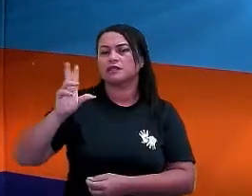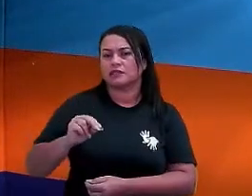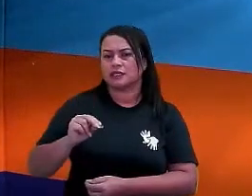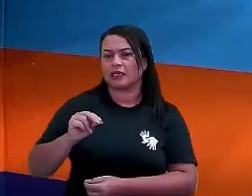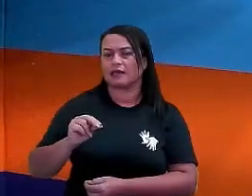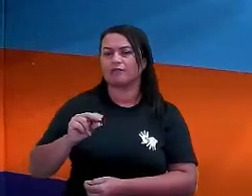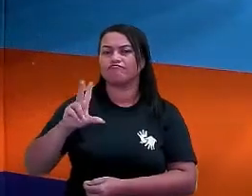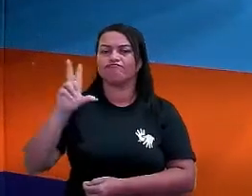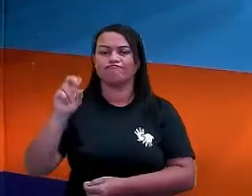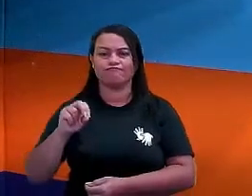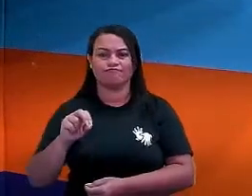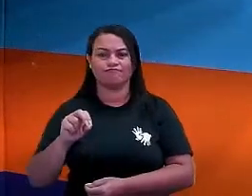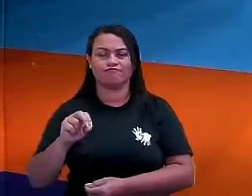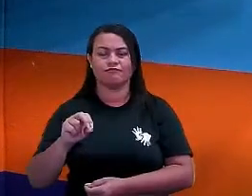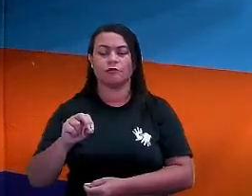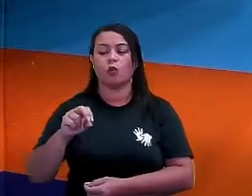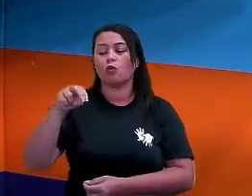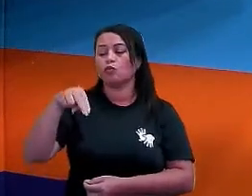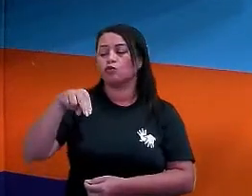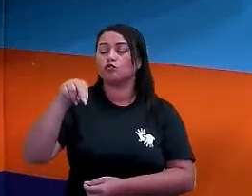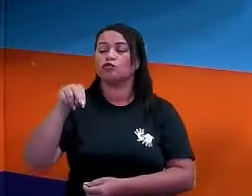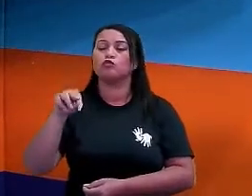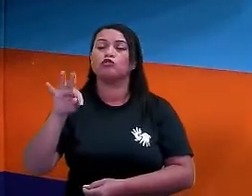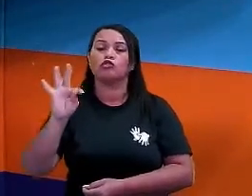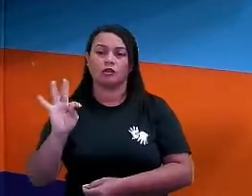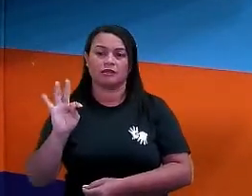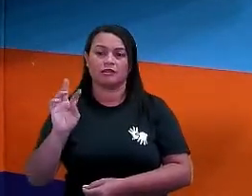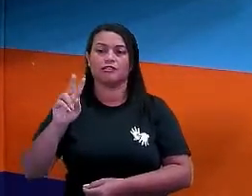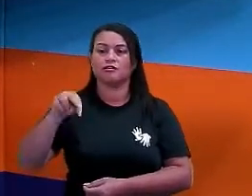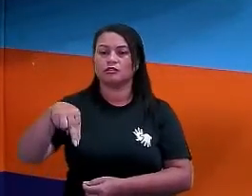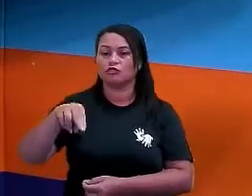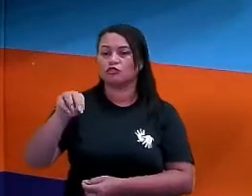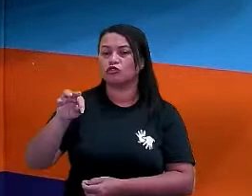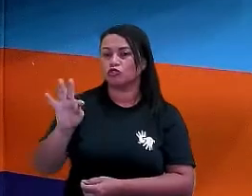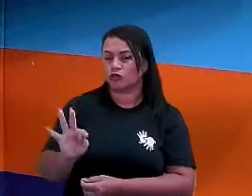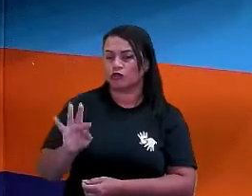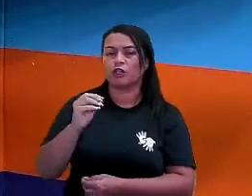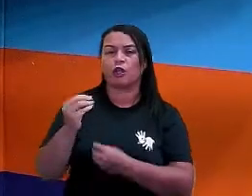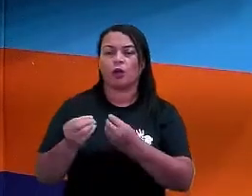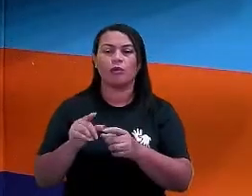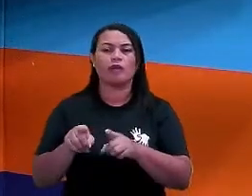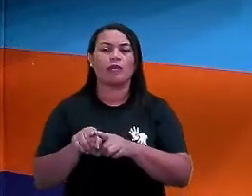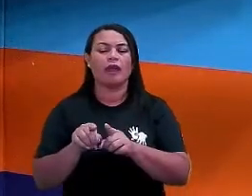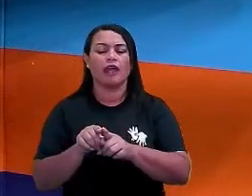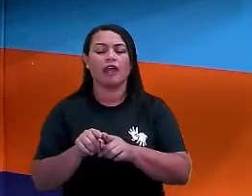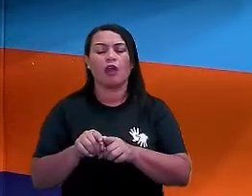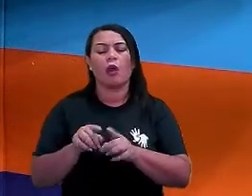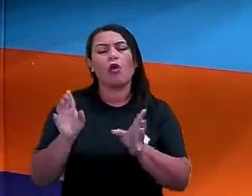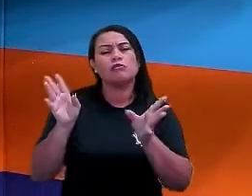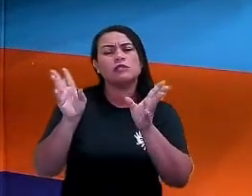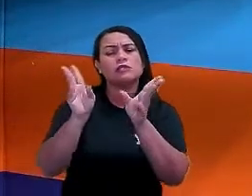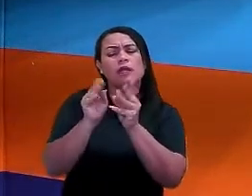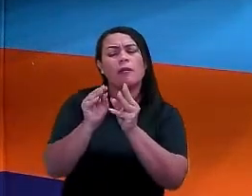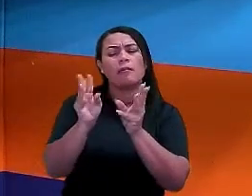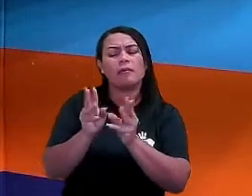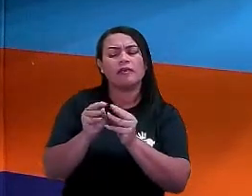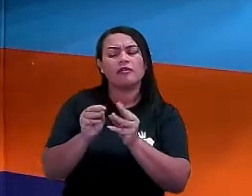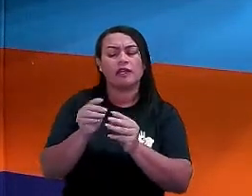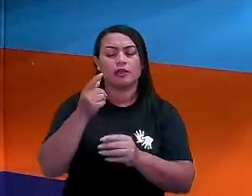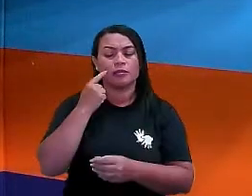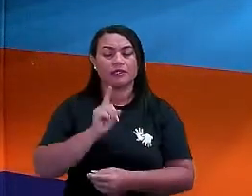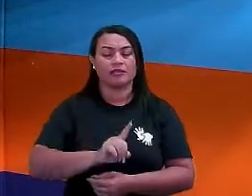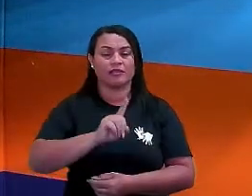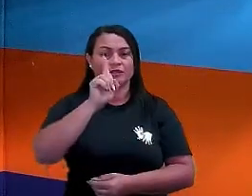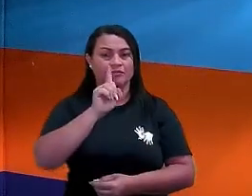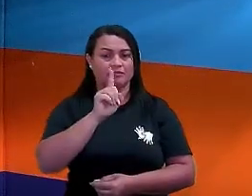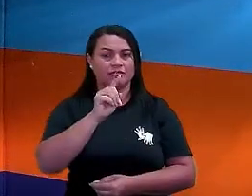basta colocar not após o verbo to be ou fazer uso das formas abreviadas. Ou seja, ó, you are